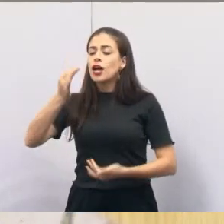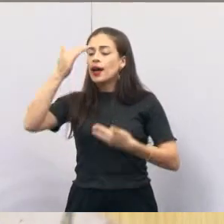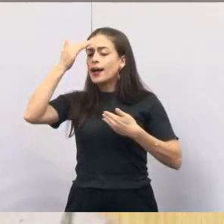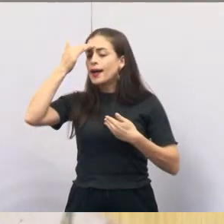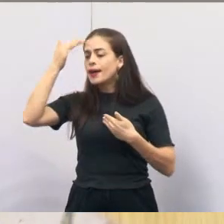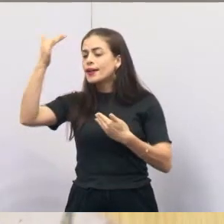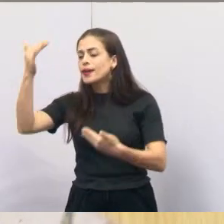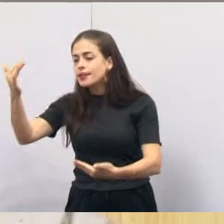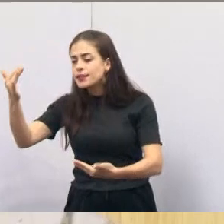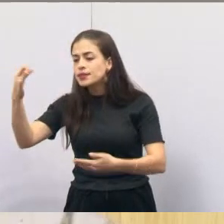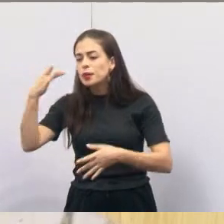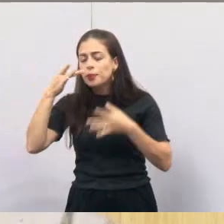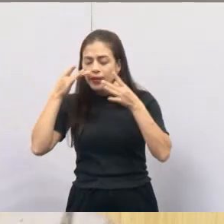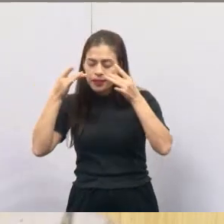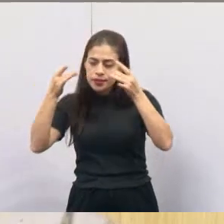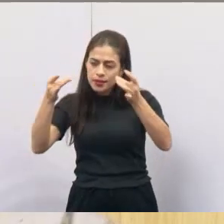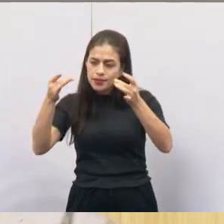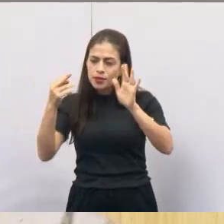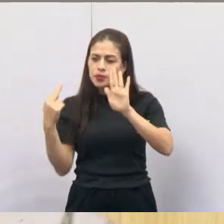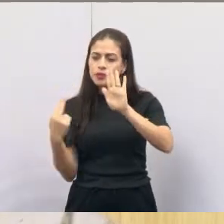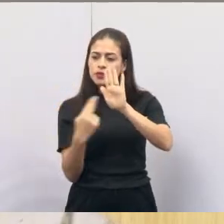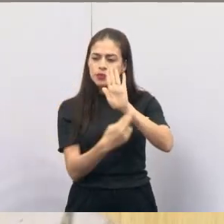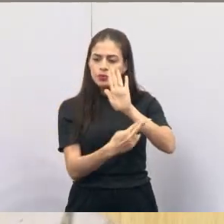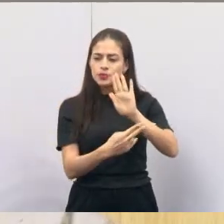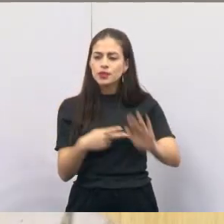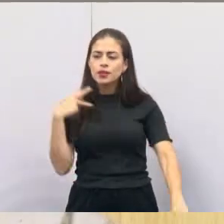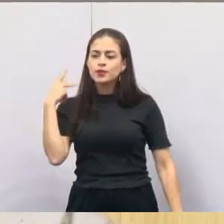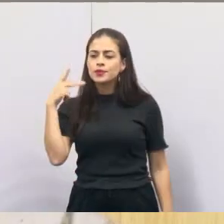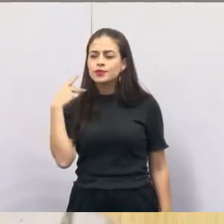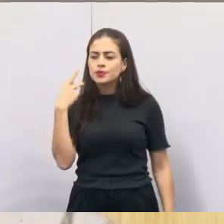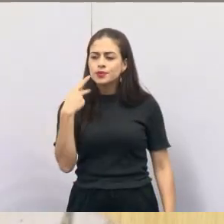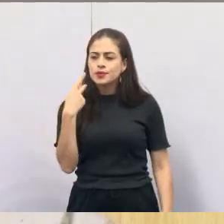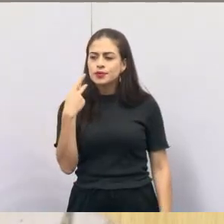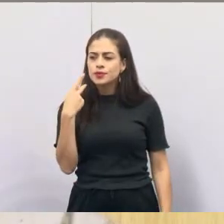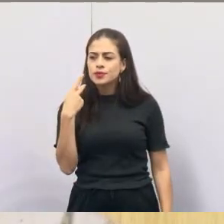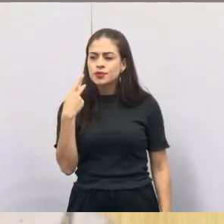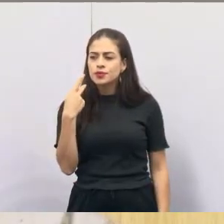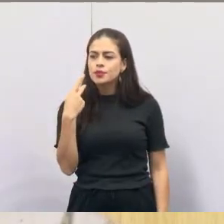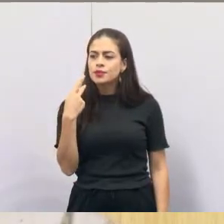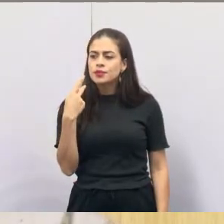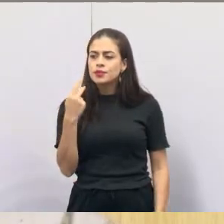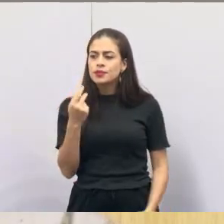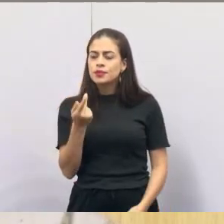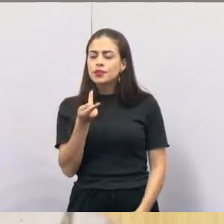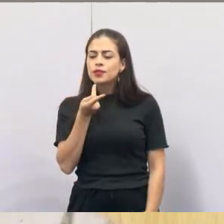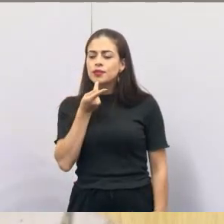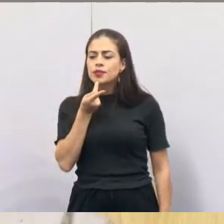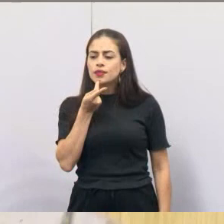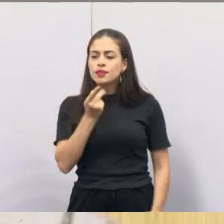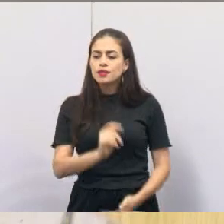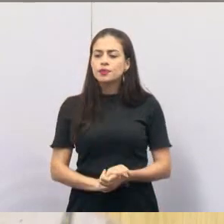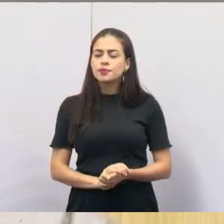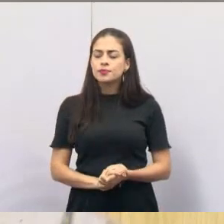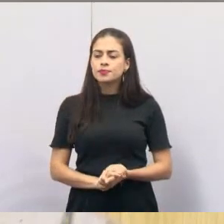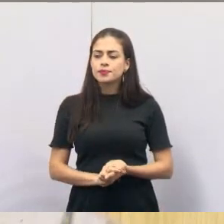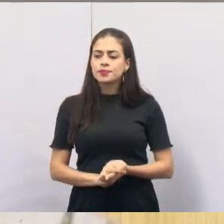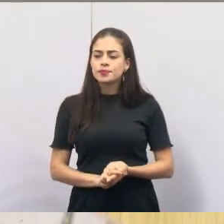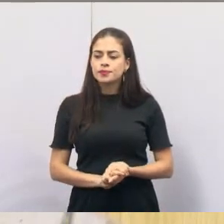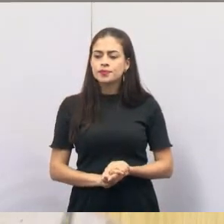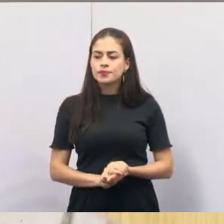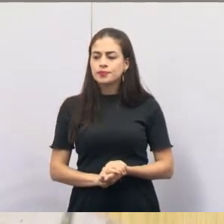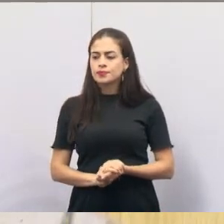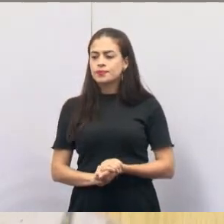antecipando o agradecimento pela atenção dispensada, subscrevemos a autoria vereador Hernani Barreto.